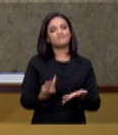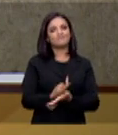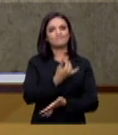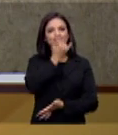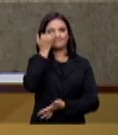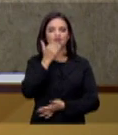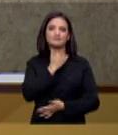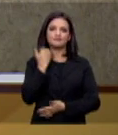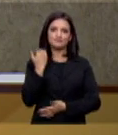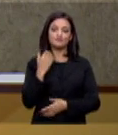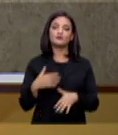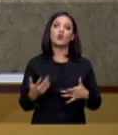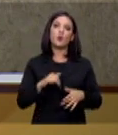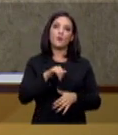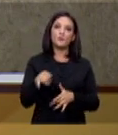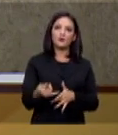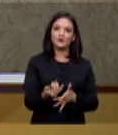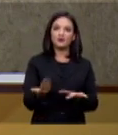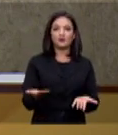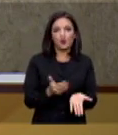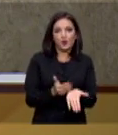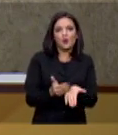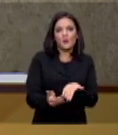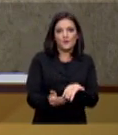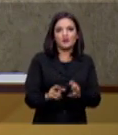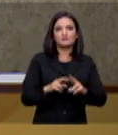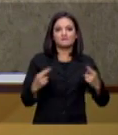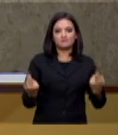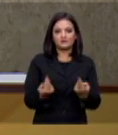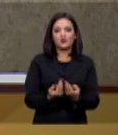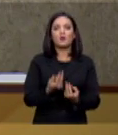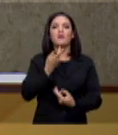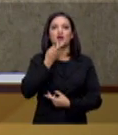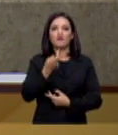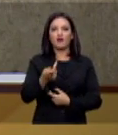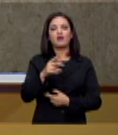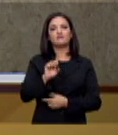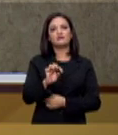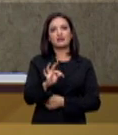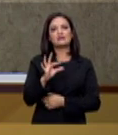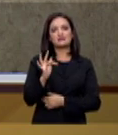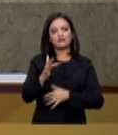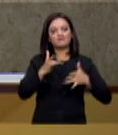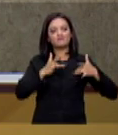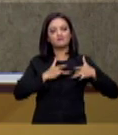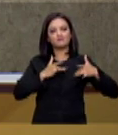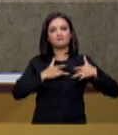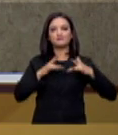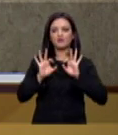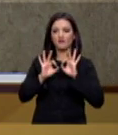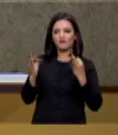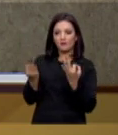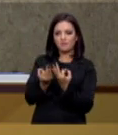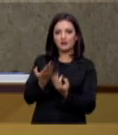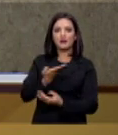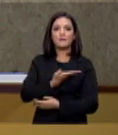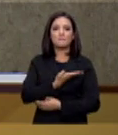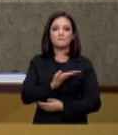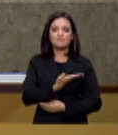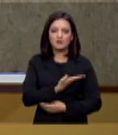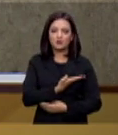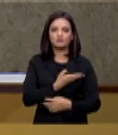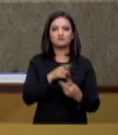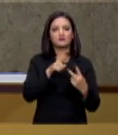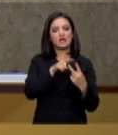para fazer o registro em nome da Corte, com manifestação de pesar aos familiares e amigos, Marco Maciel e